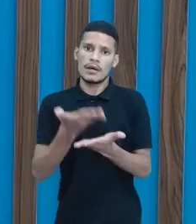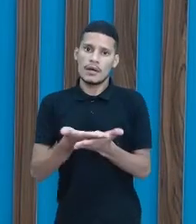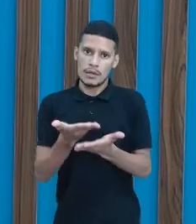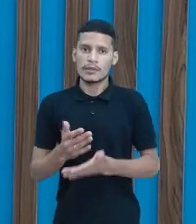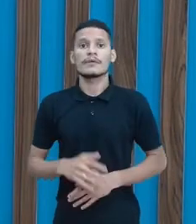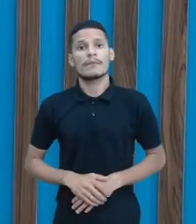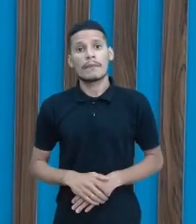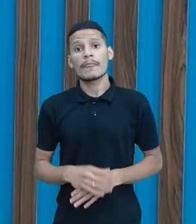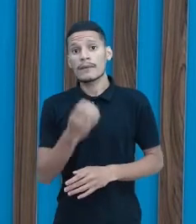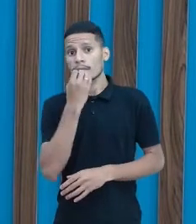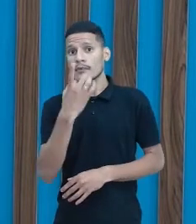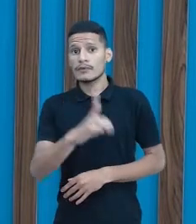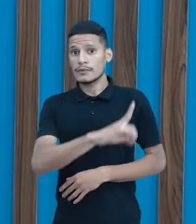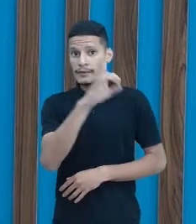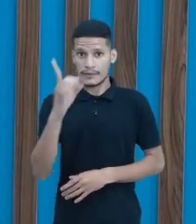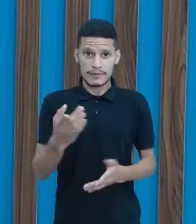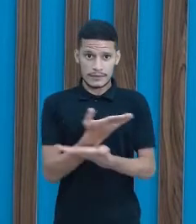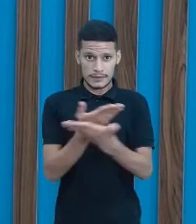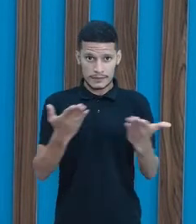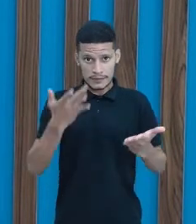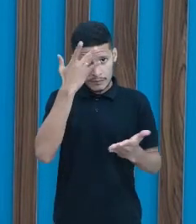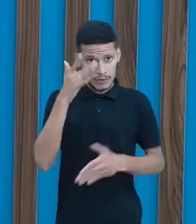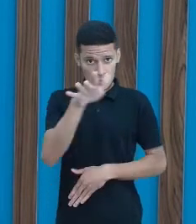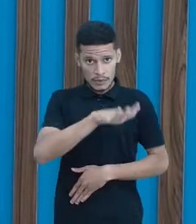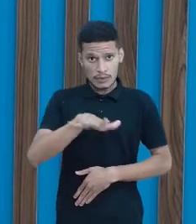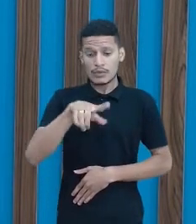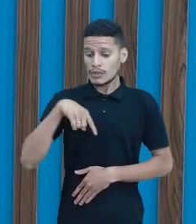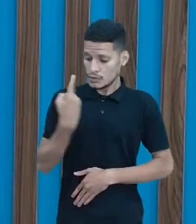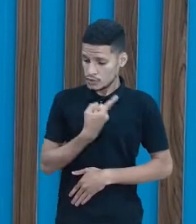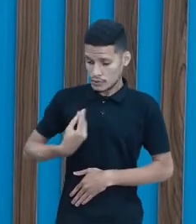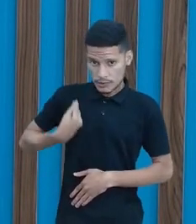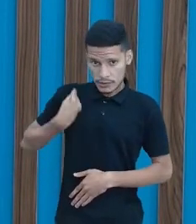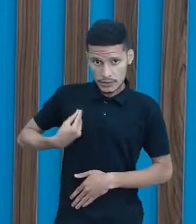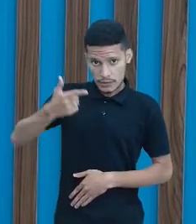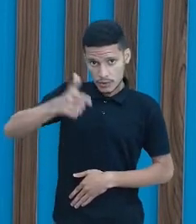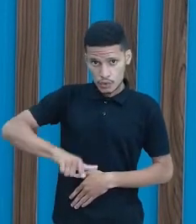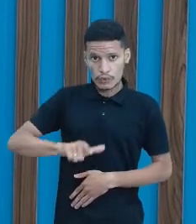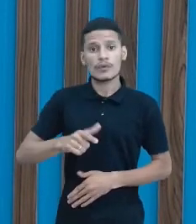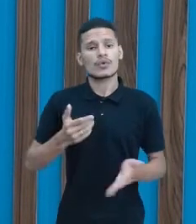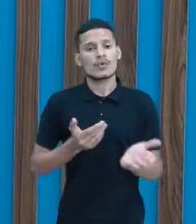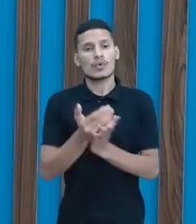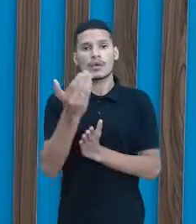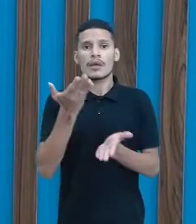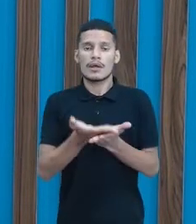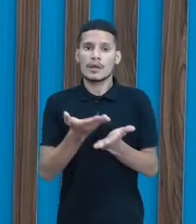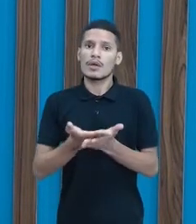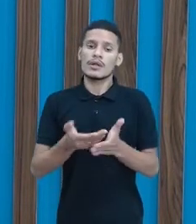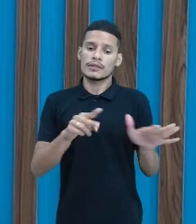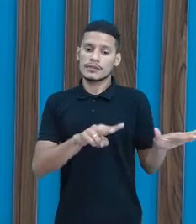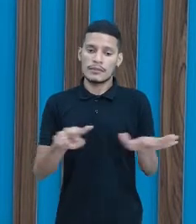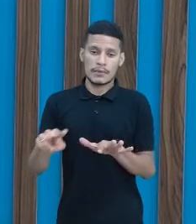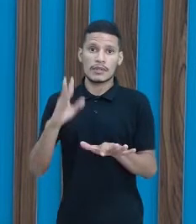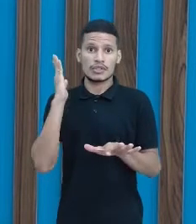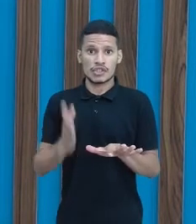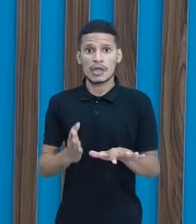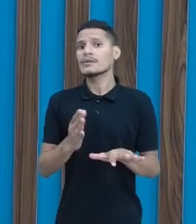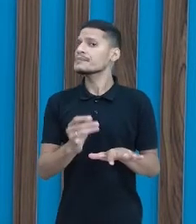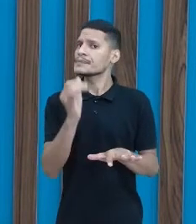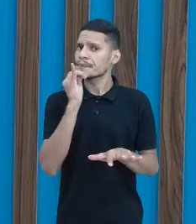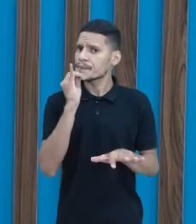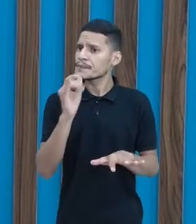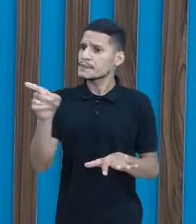Bom dia, pessoal. Estamos aqui mais uma vez, iniciando a nossa aula na semana, né? Tiago aí reforçando a ideia